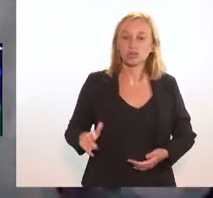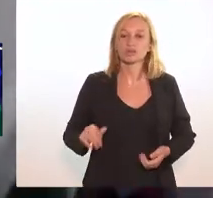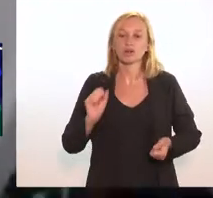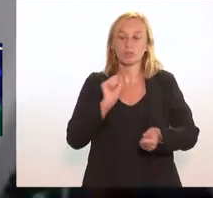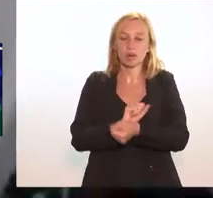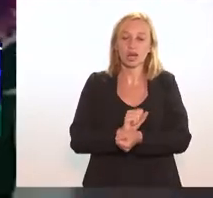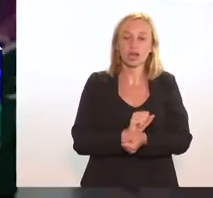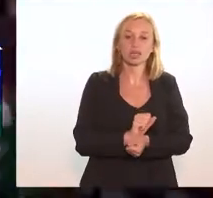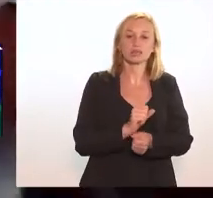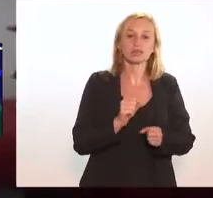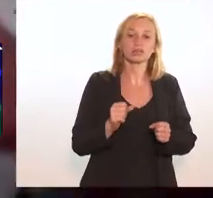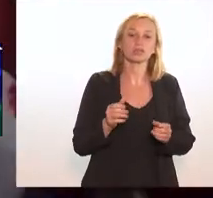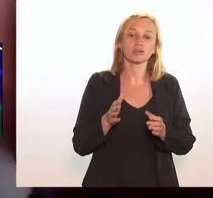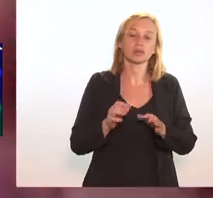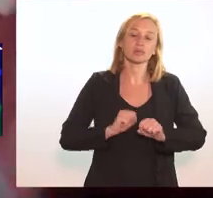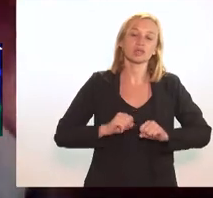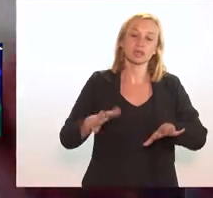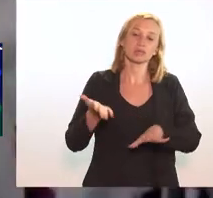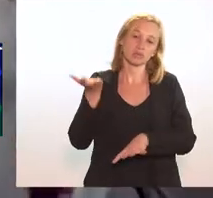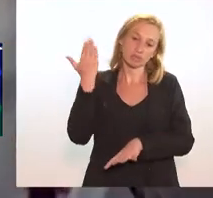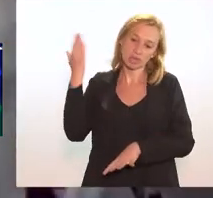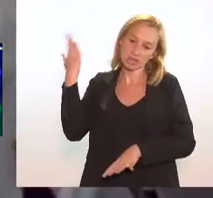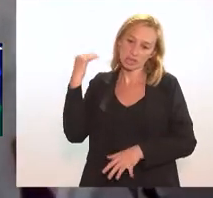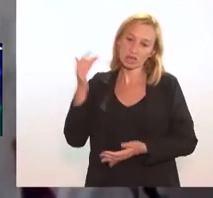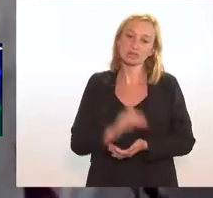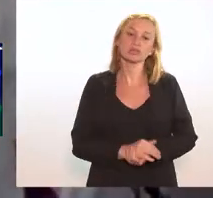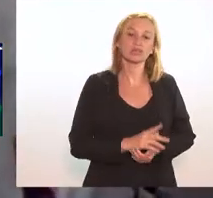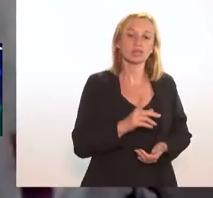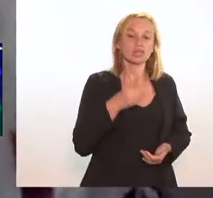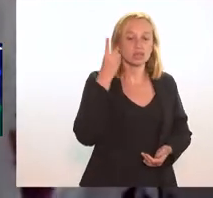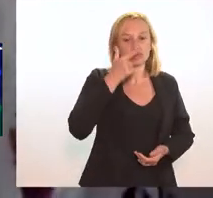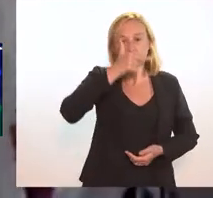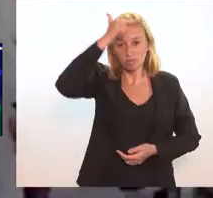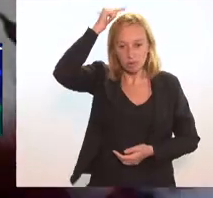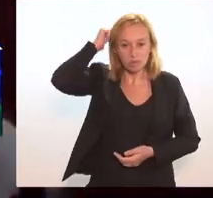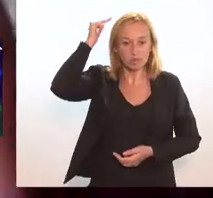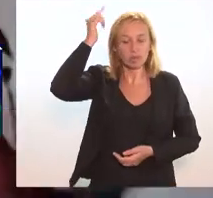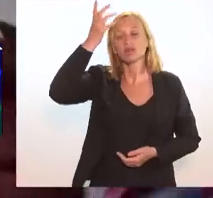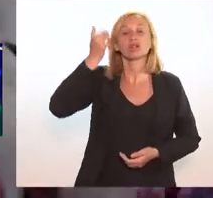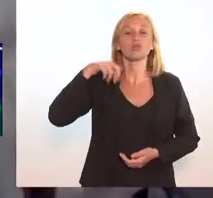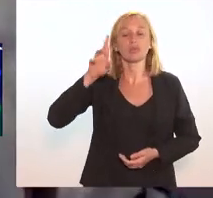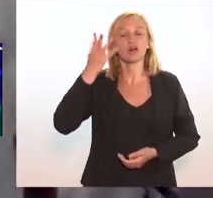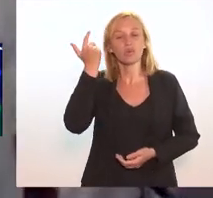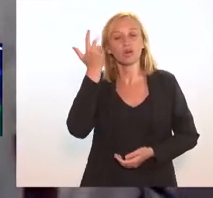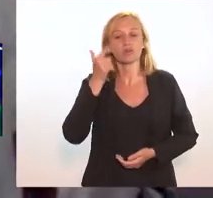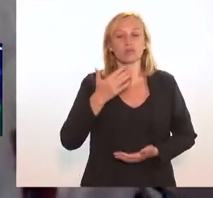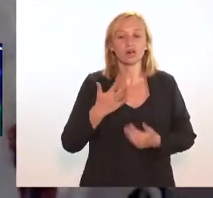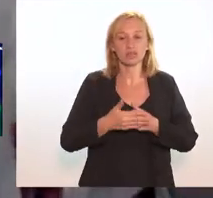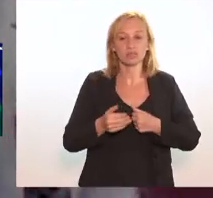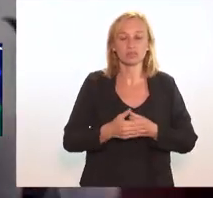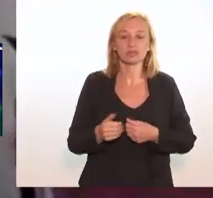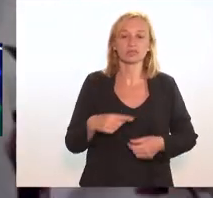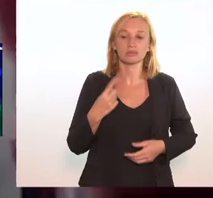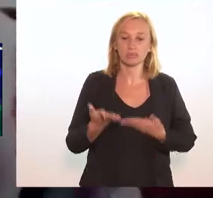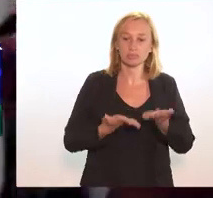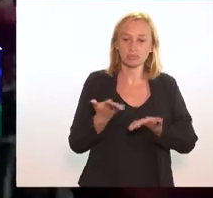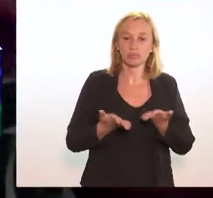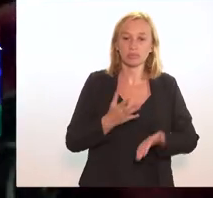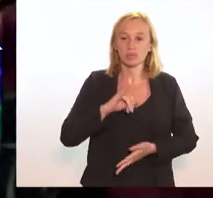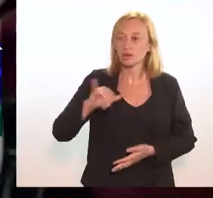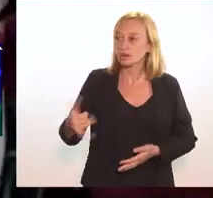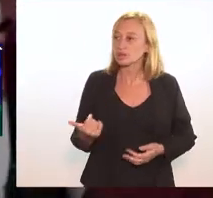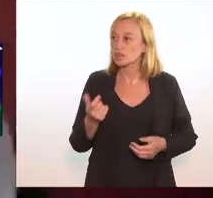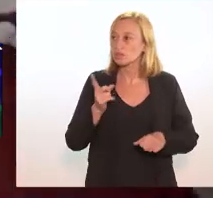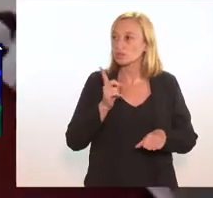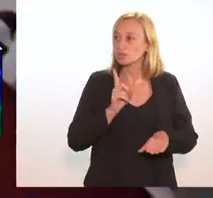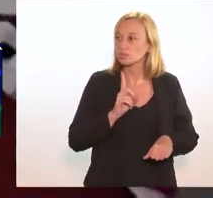à pandemia no passado. Até tem que colocar isso para o deputado Leomar Coelho com muito carinho, mas que nós vamos estar cobrando isso. E aproveitar a